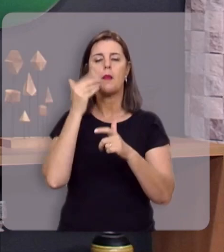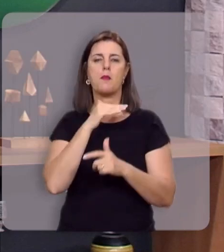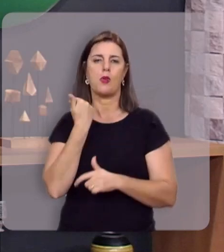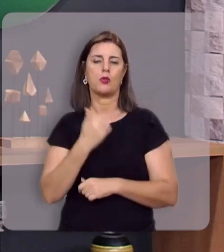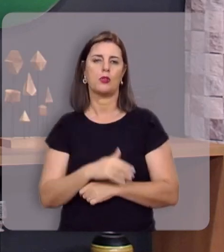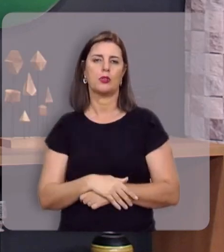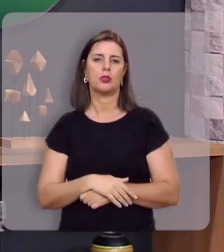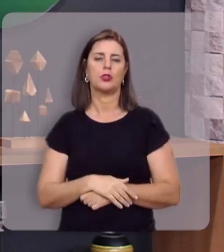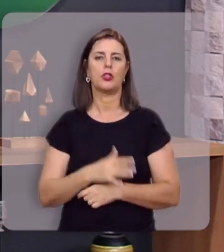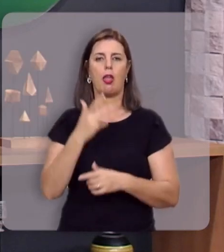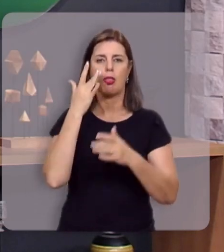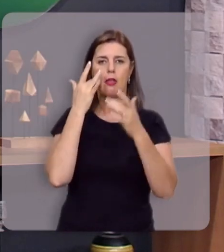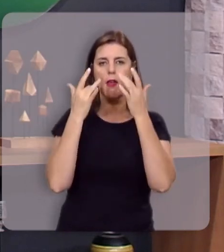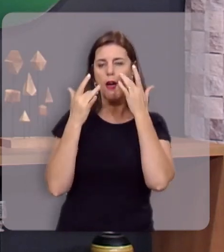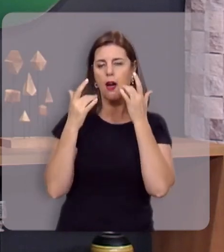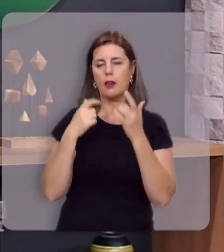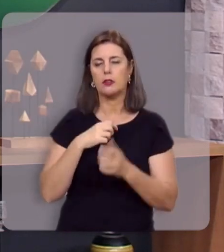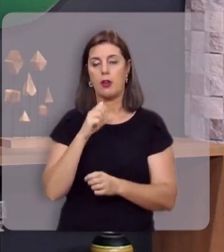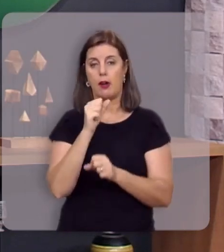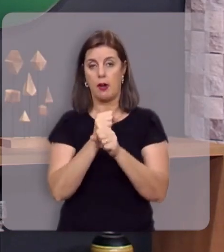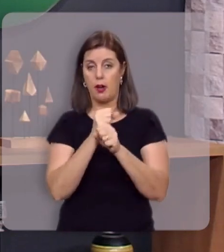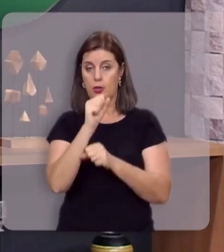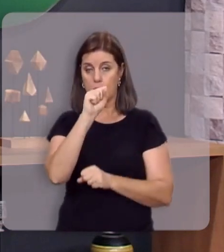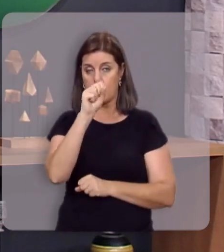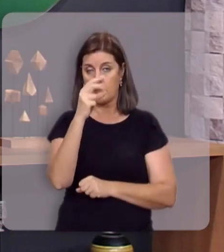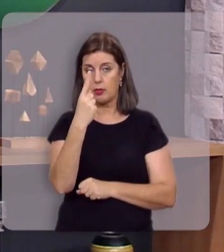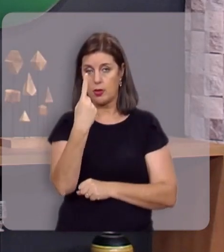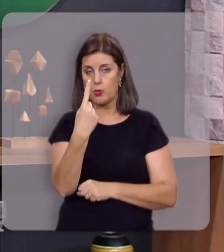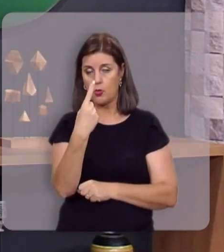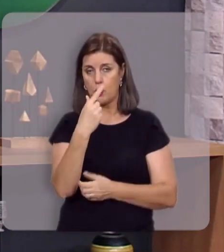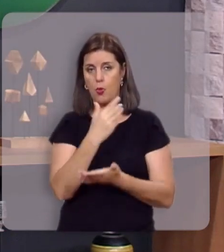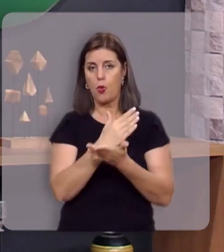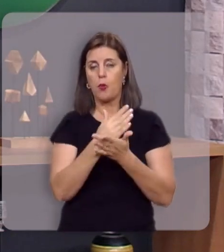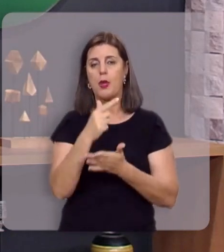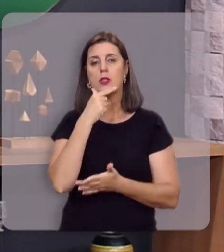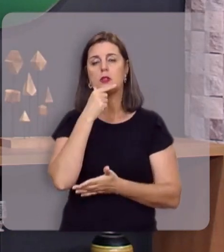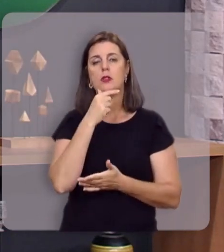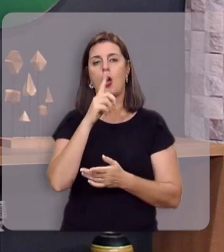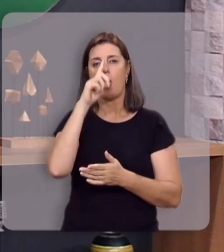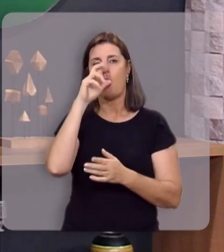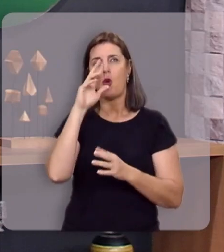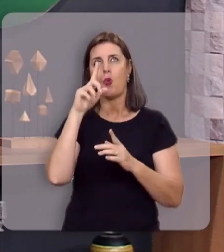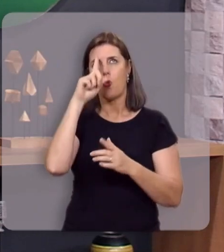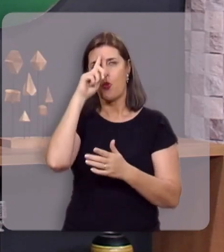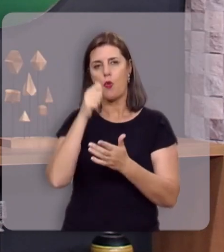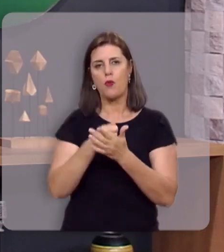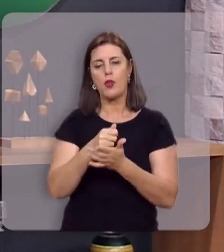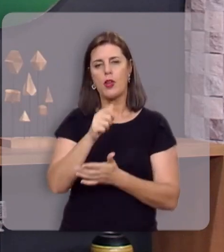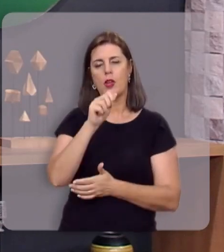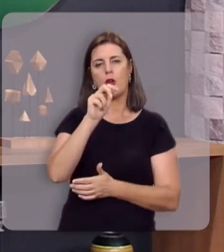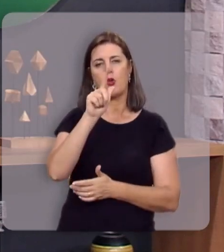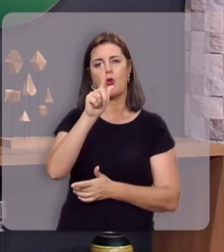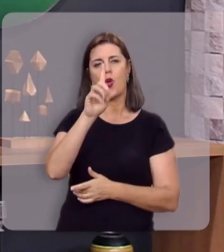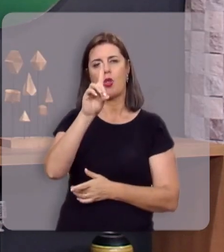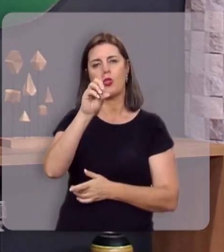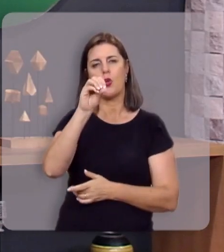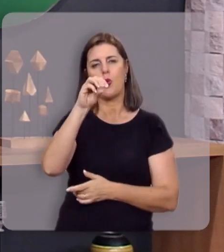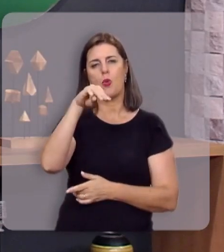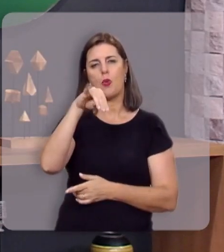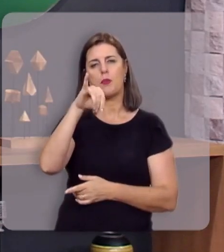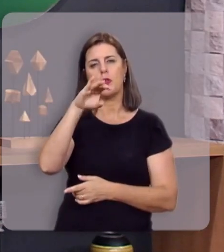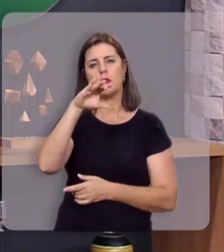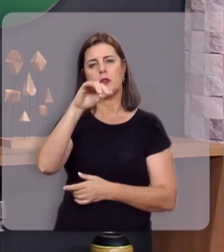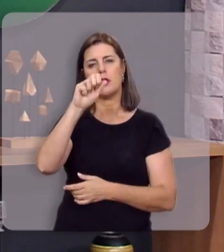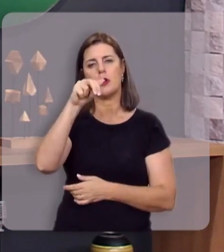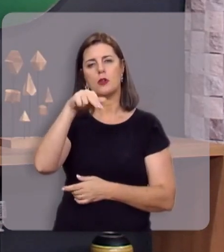morte. No ano 81, assume o governo de Roma Domiciano, conhecido como Segundo